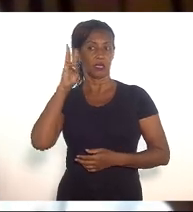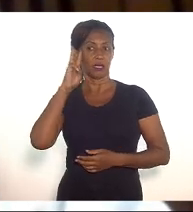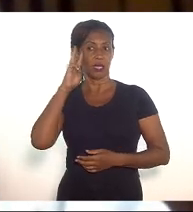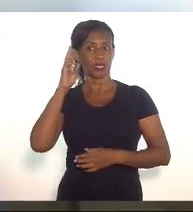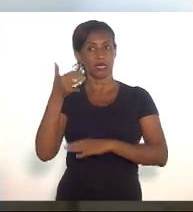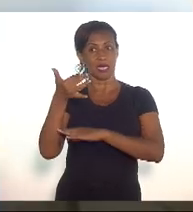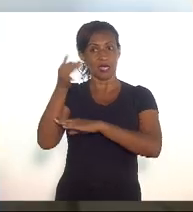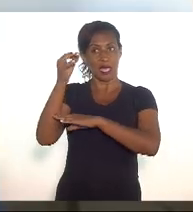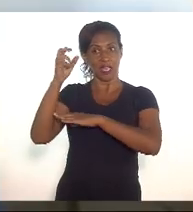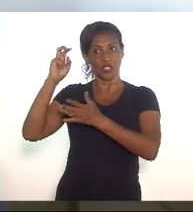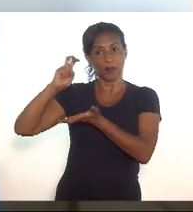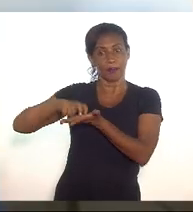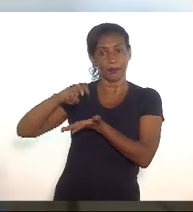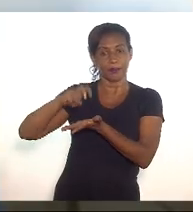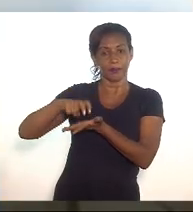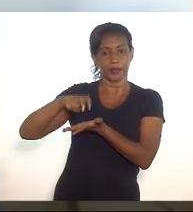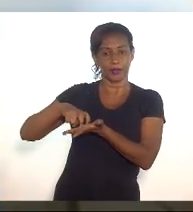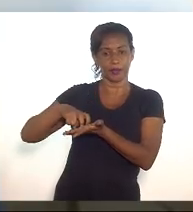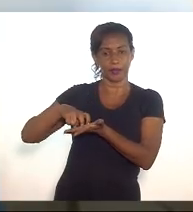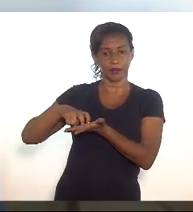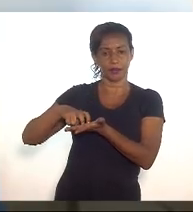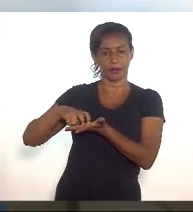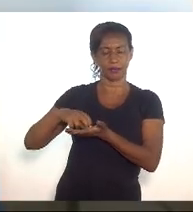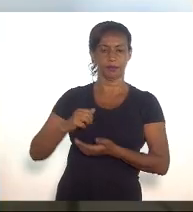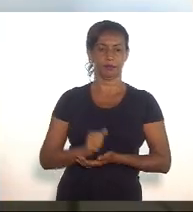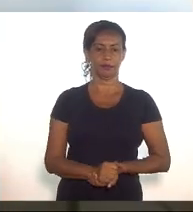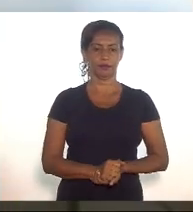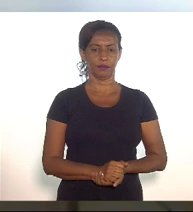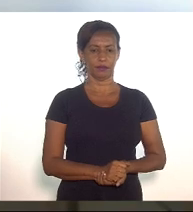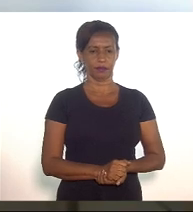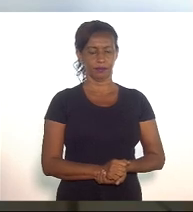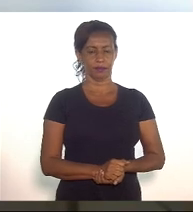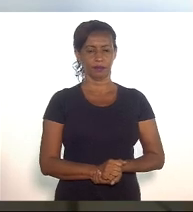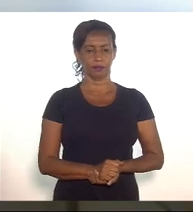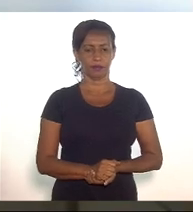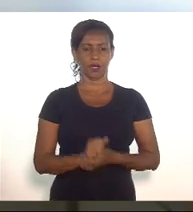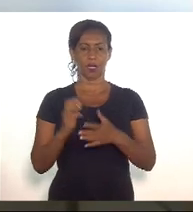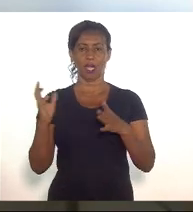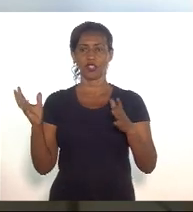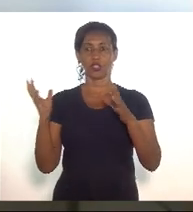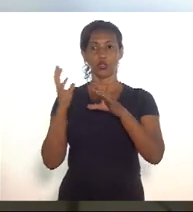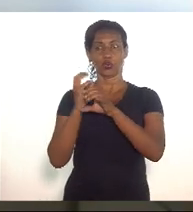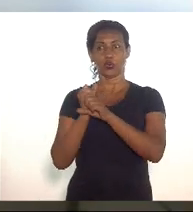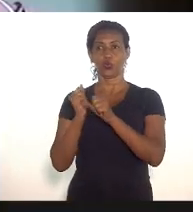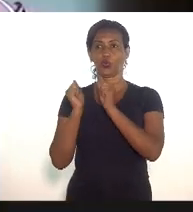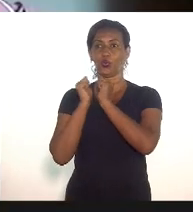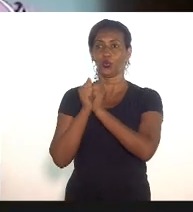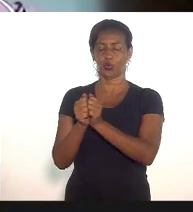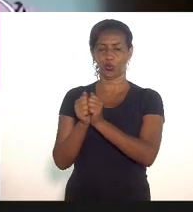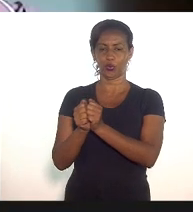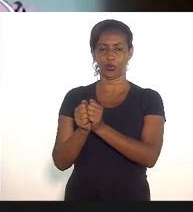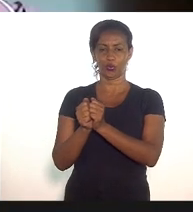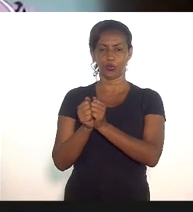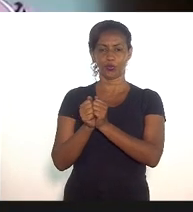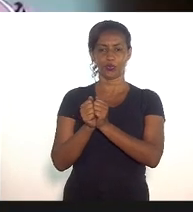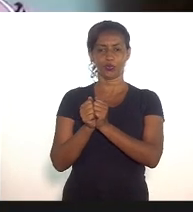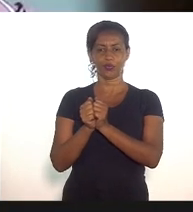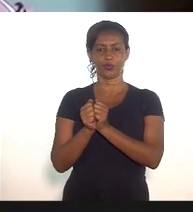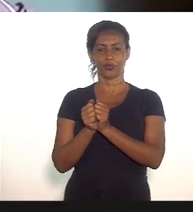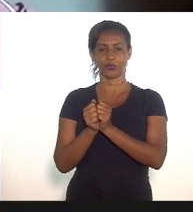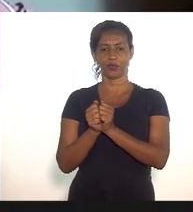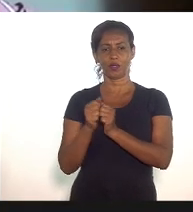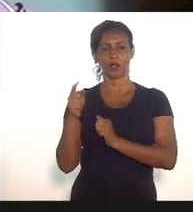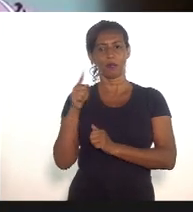Às 10 horas da manhã. Do querosene. A gente juntou. Okay. Para que a pessoa possa